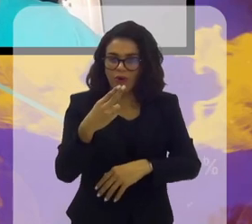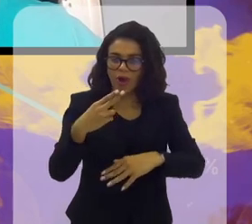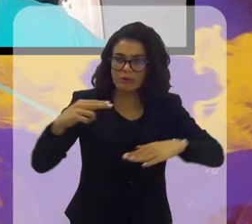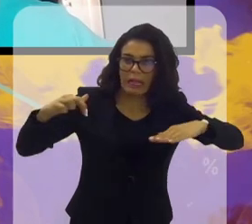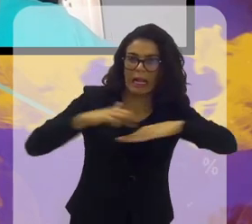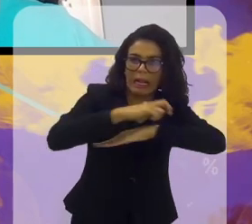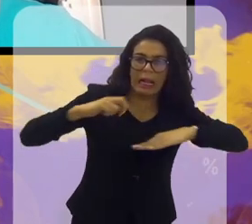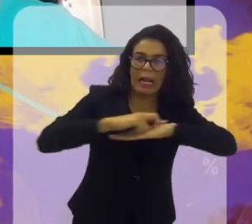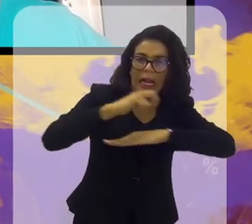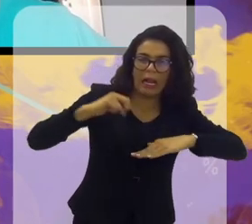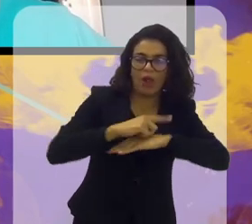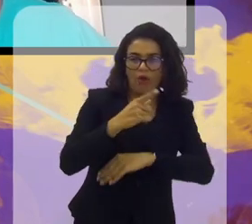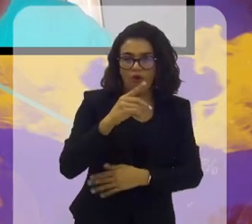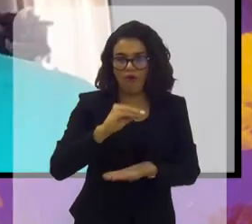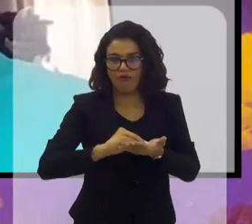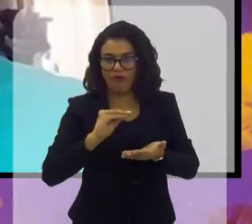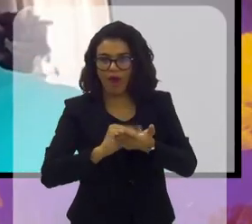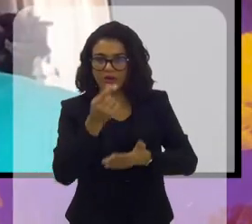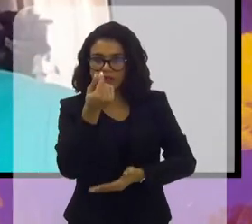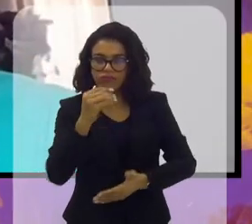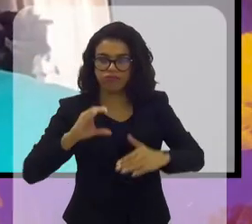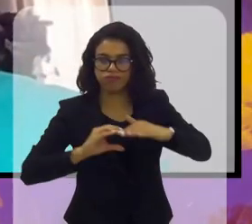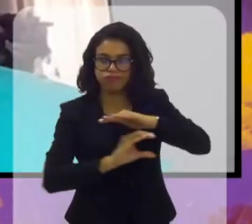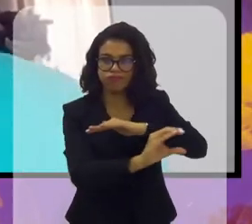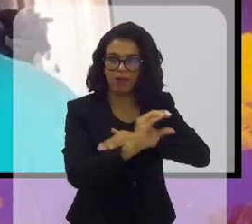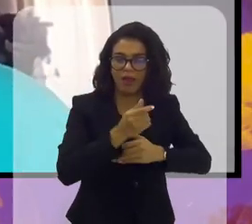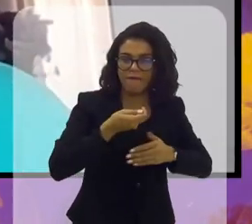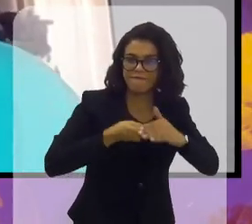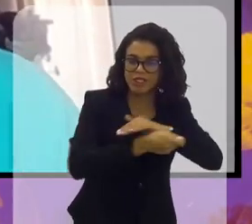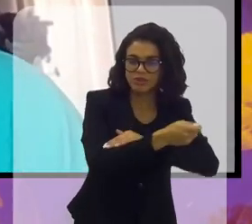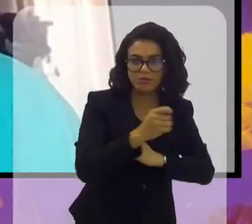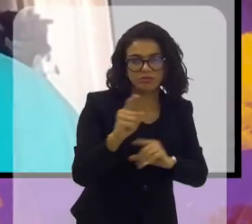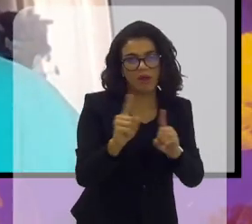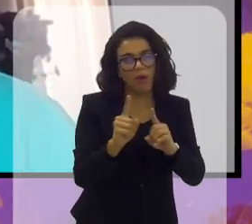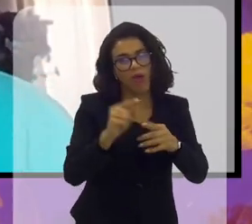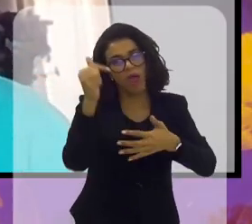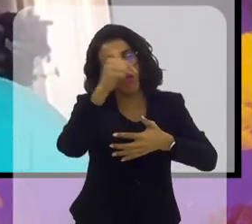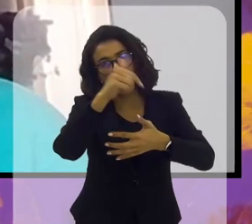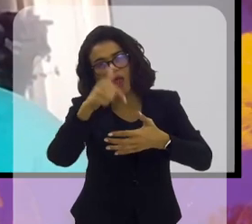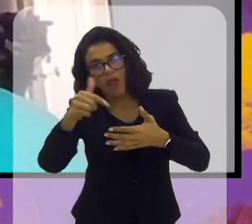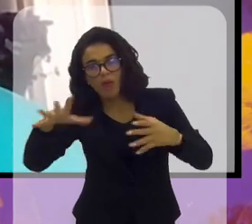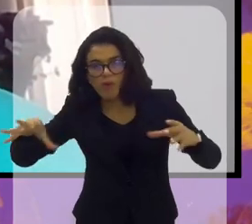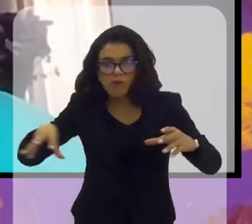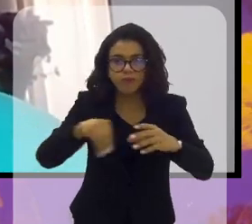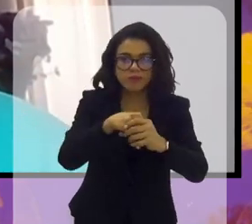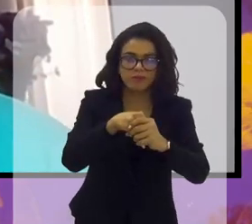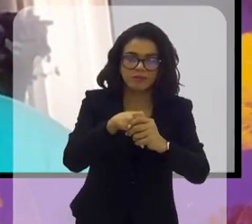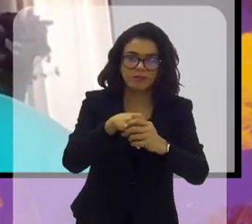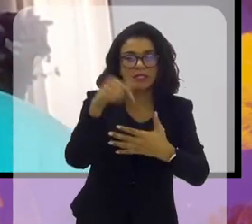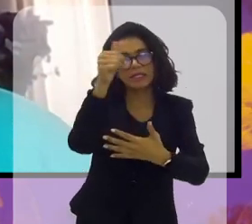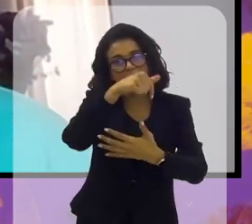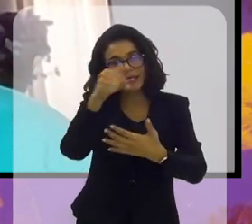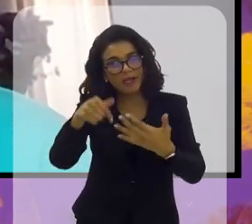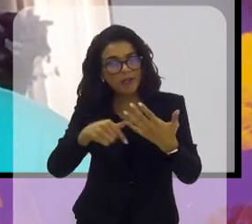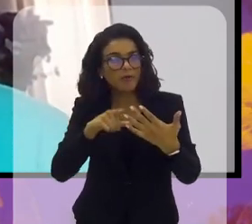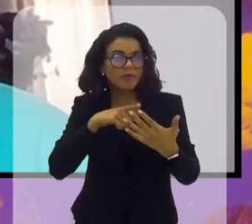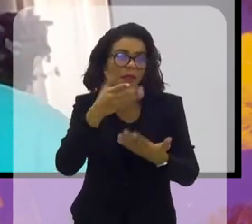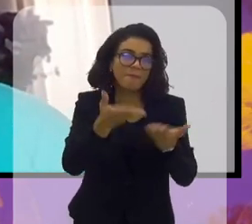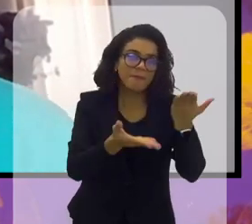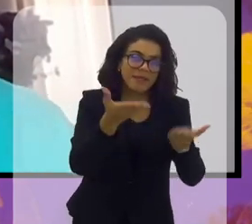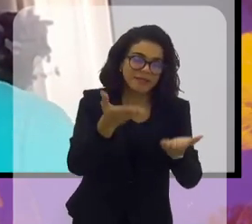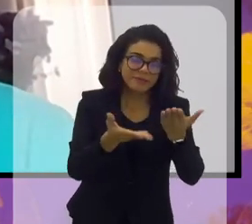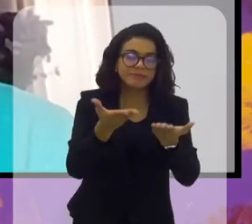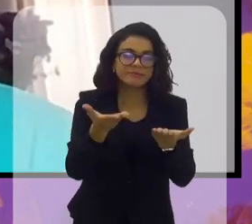por excessos de uso, ou só por causa da falta de investimento, ou só por isso, ou só por aquilo. É uma conjugação de fatores. E cada